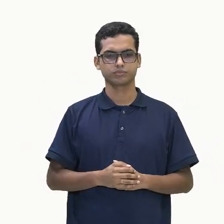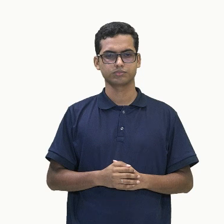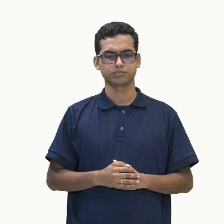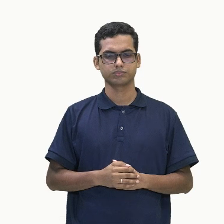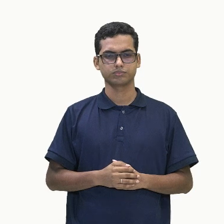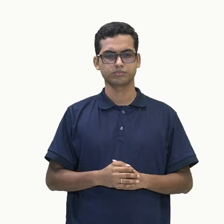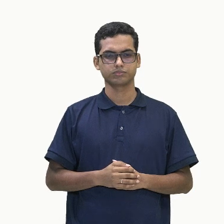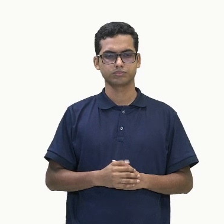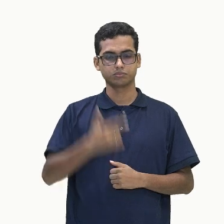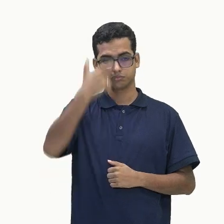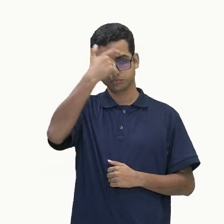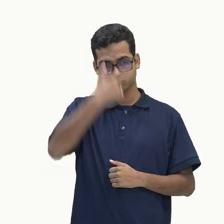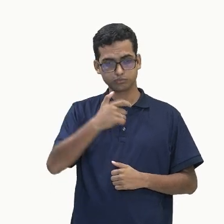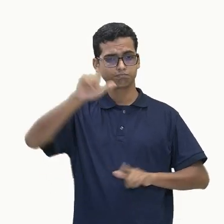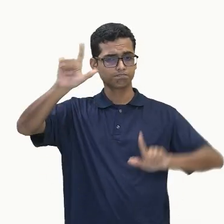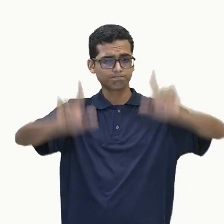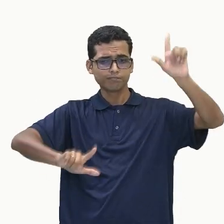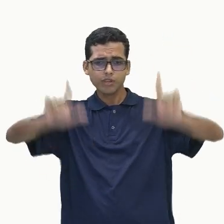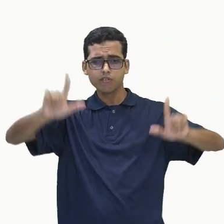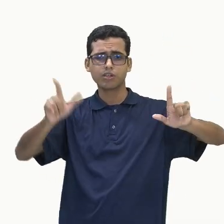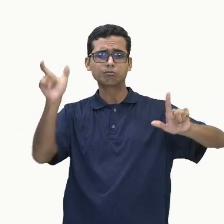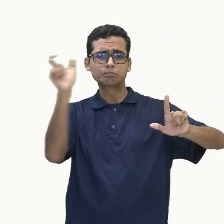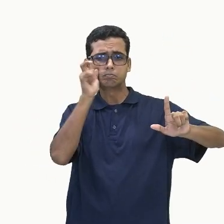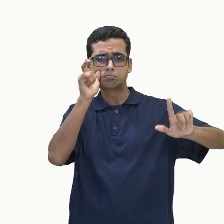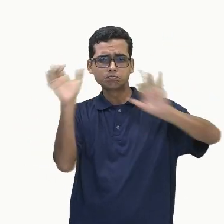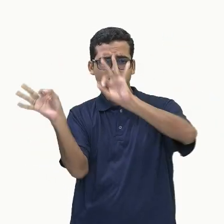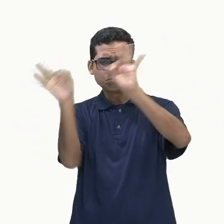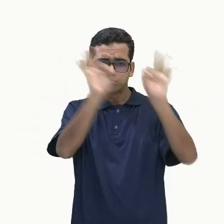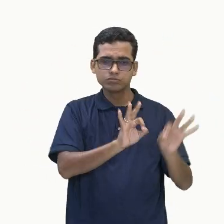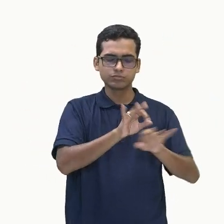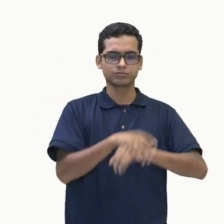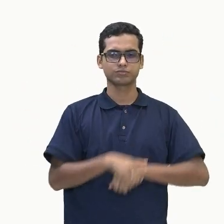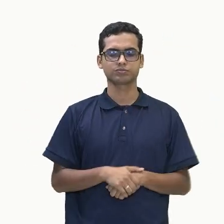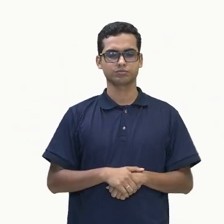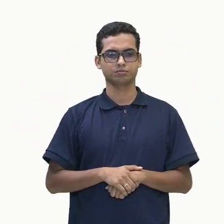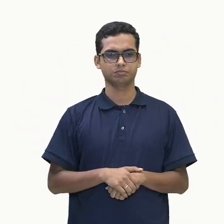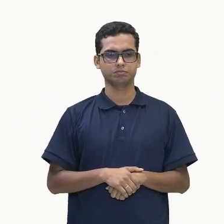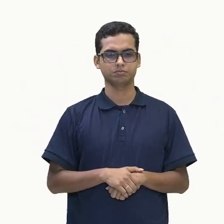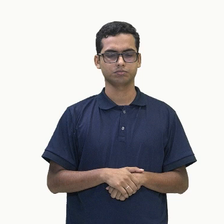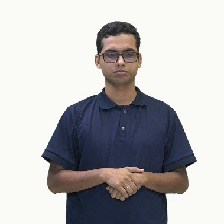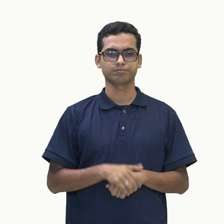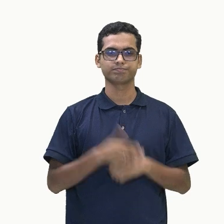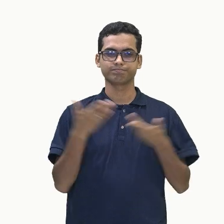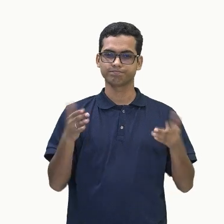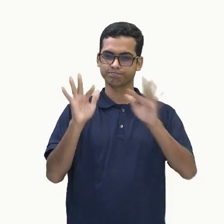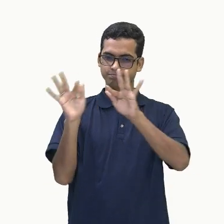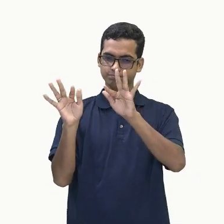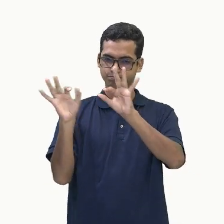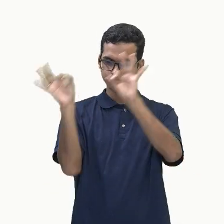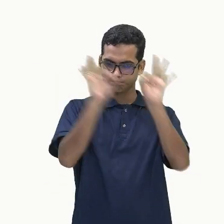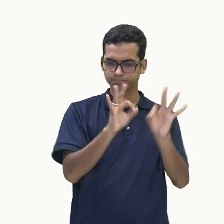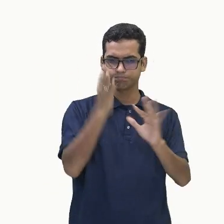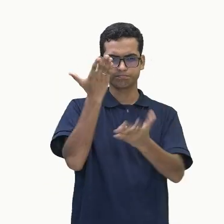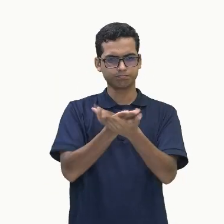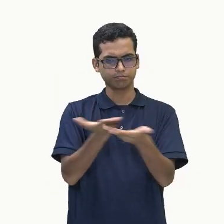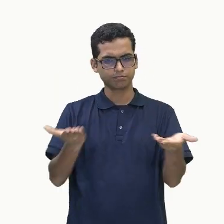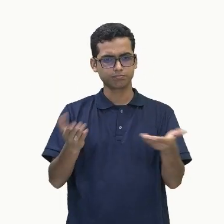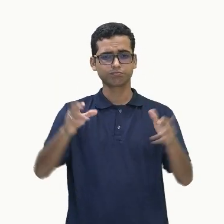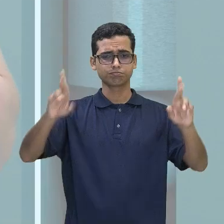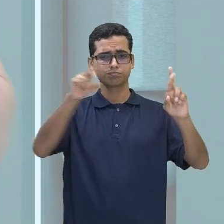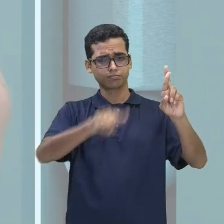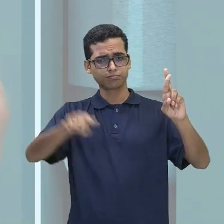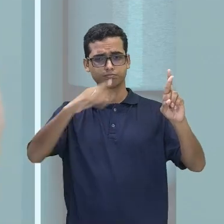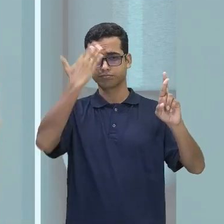assistindo TV, ok? Bom, este foi o nosso assunto aí. Eu espero que vocês